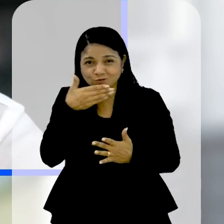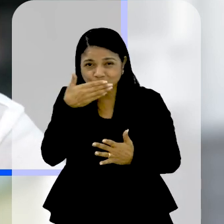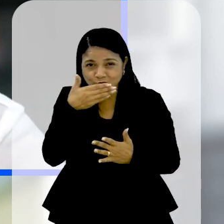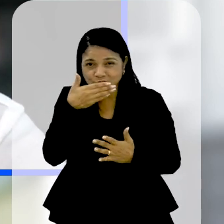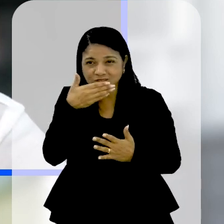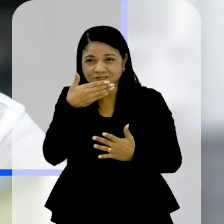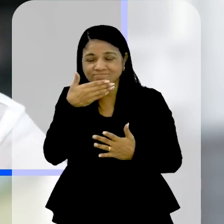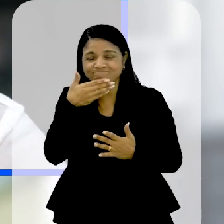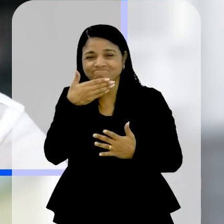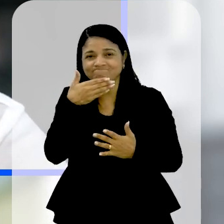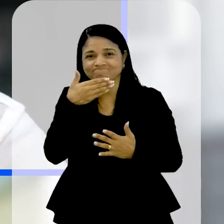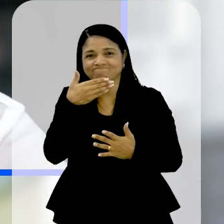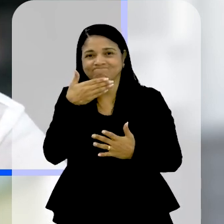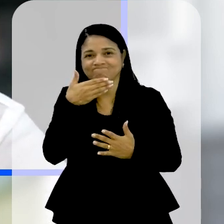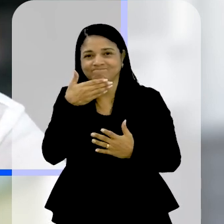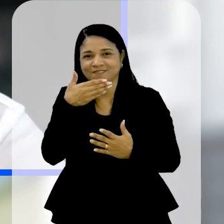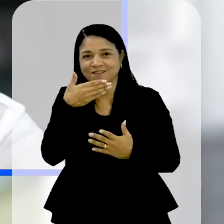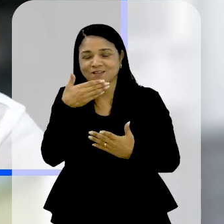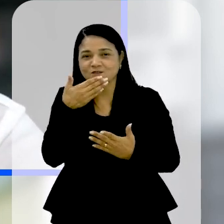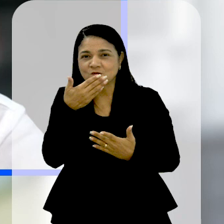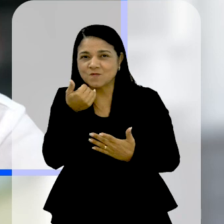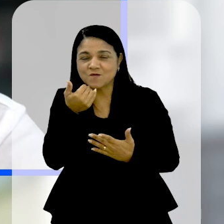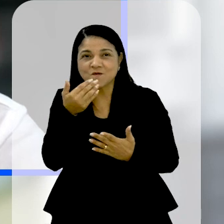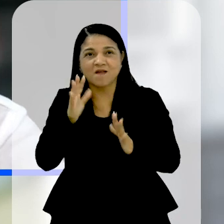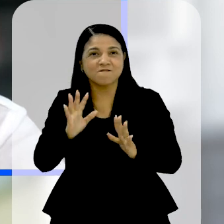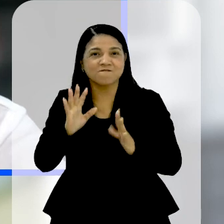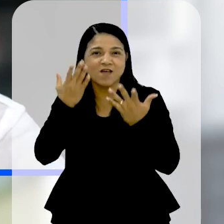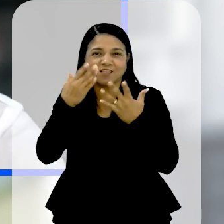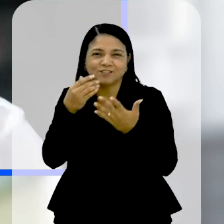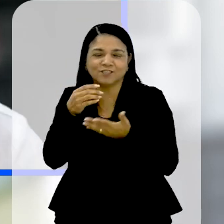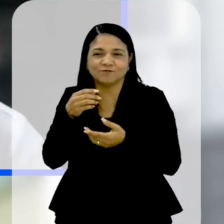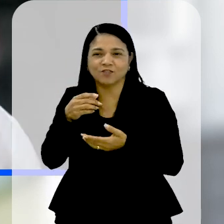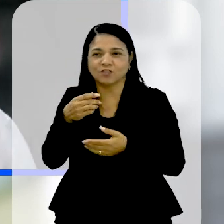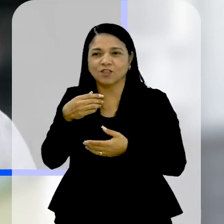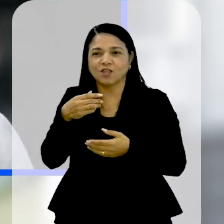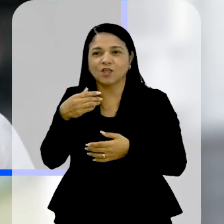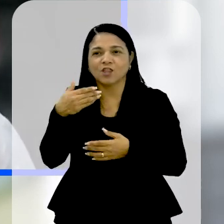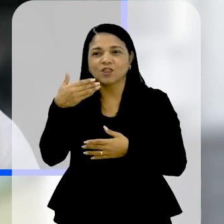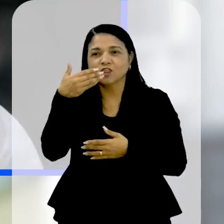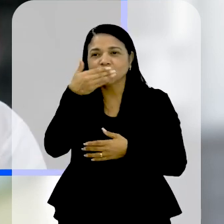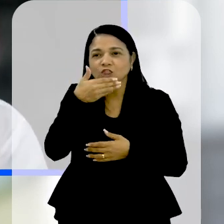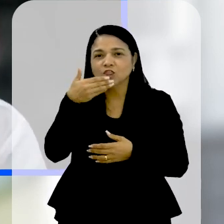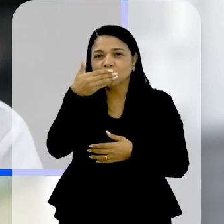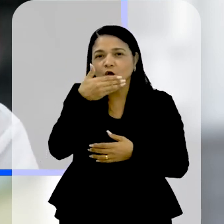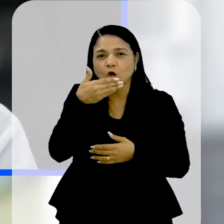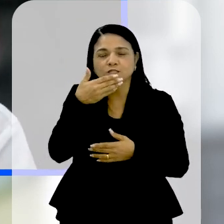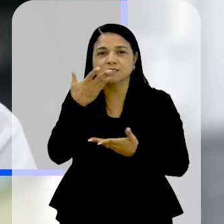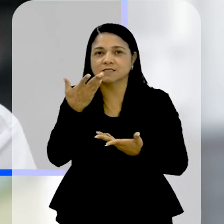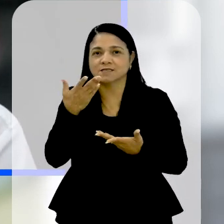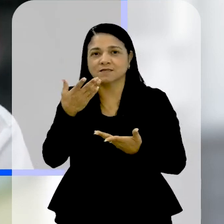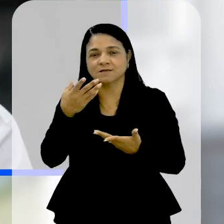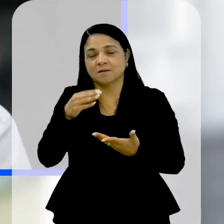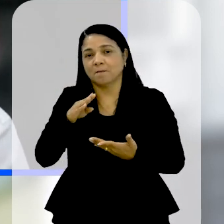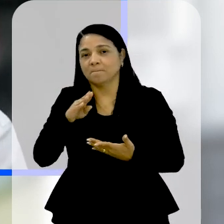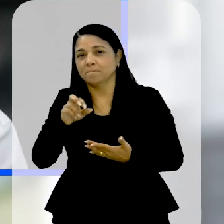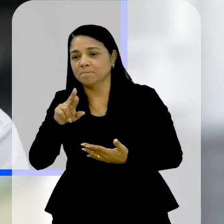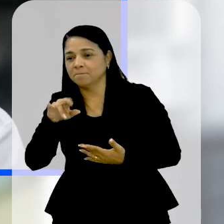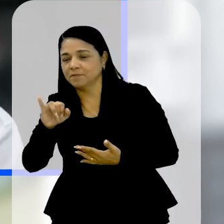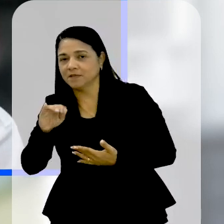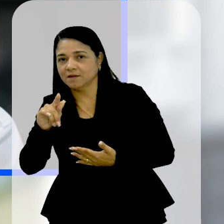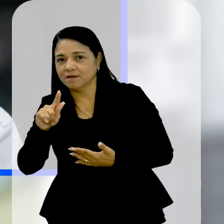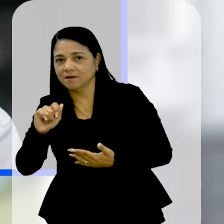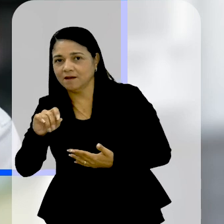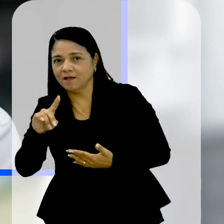com açúcar, não é assim, foi numa festinha e comeu um brigadeiro. Não, é um contato continuado com